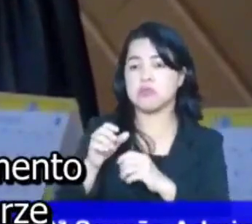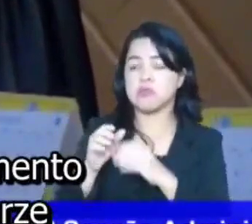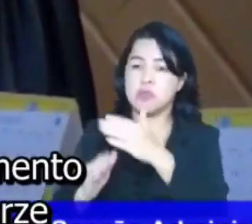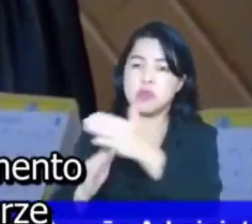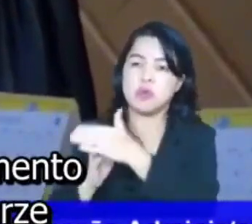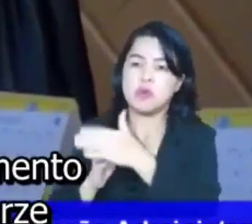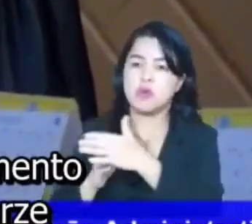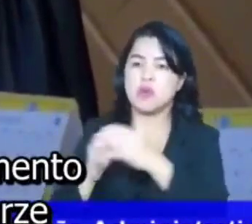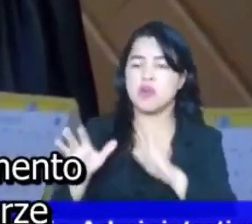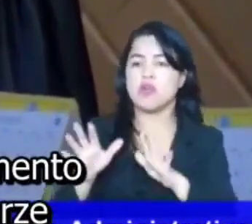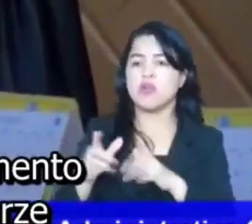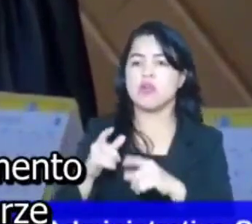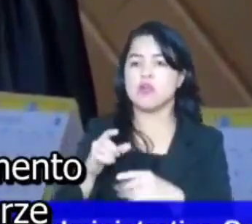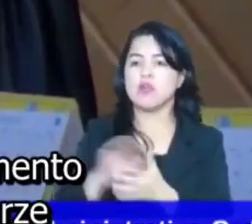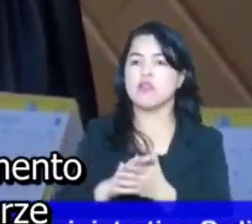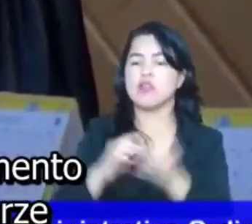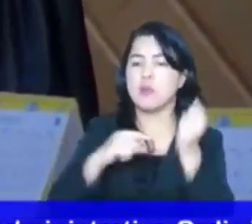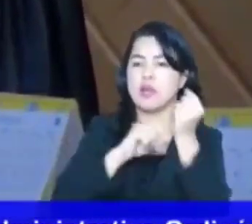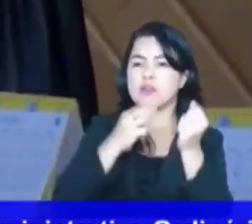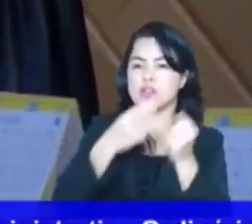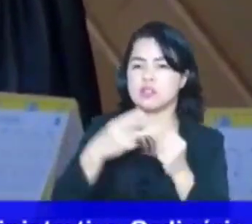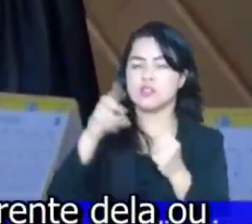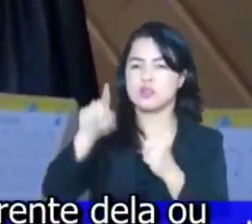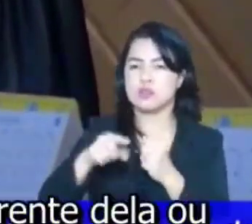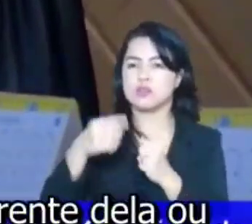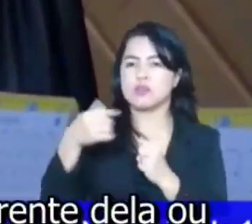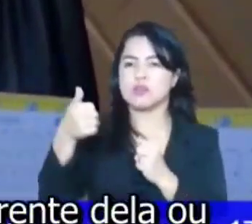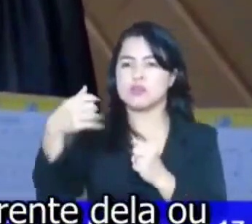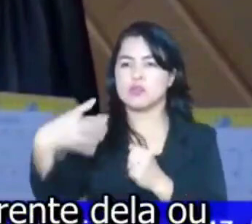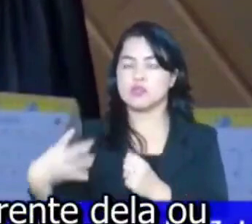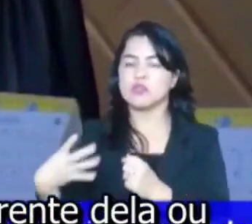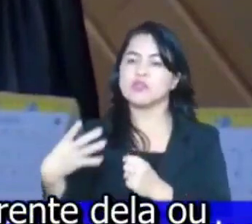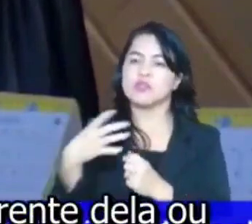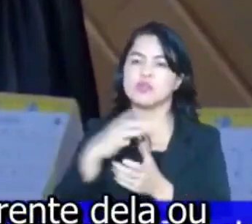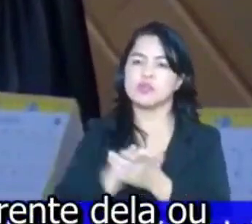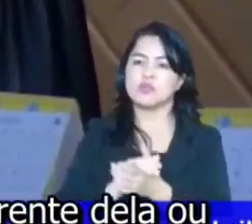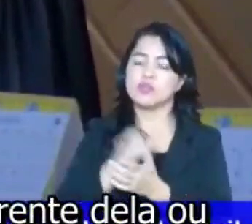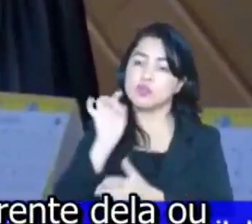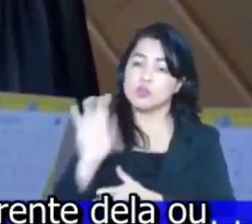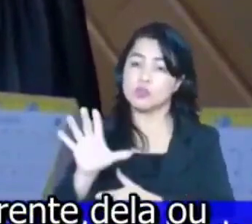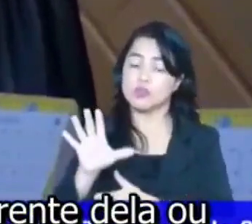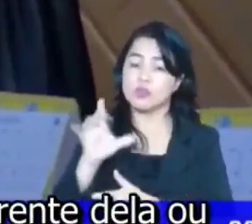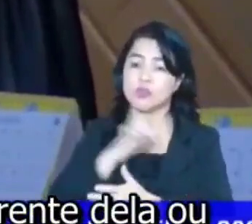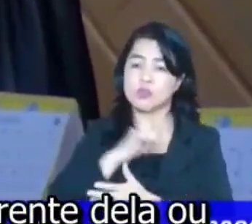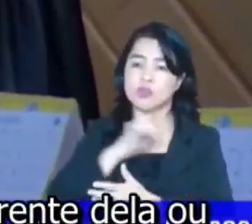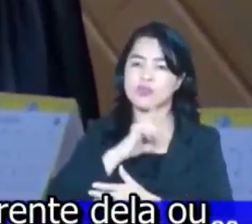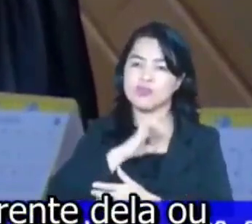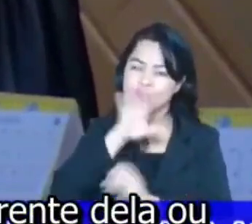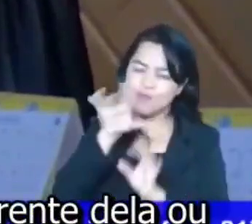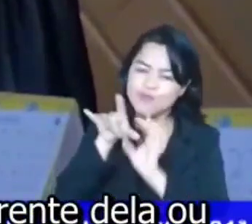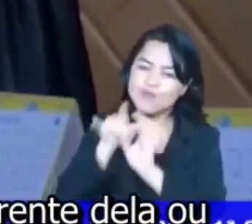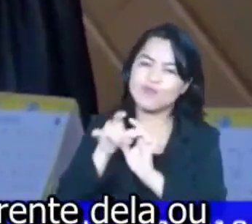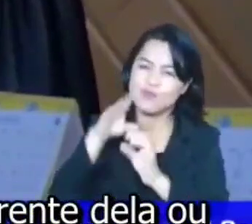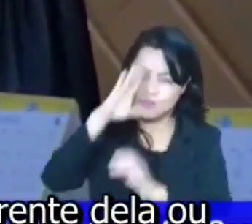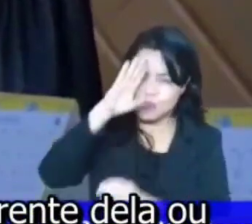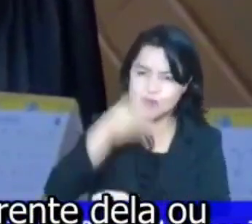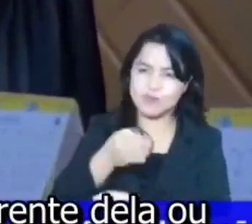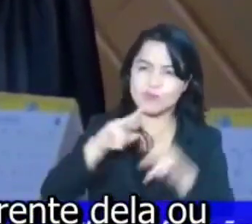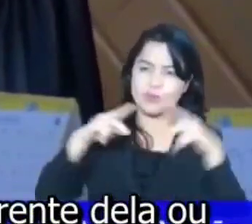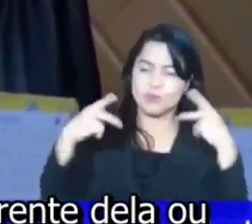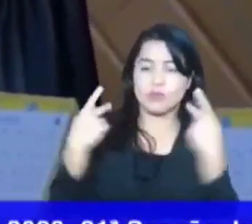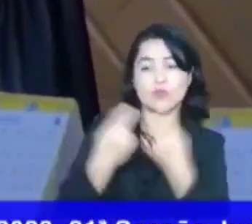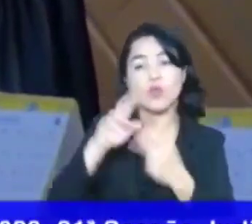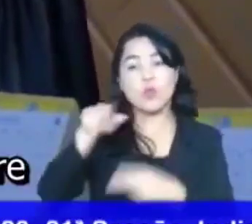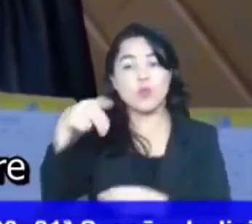impedimento, no caso da norma do parágrafo 3º, artigo 14, somente nas situações em que há envolvimento direto de parente